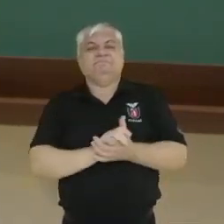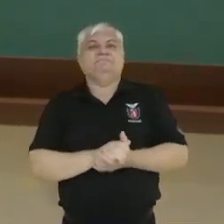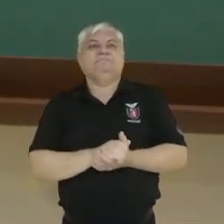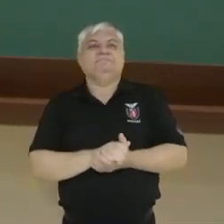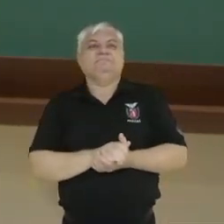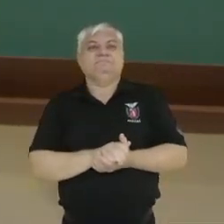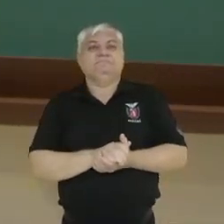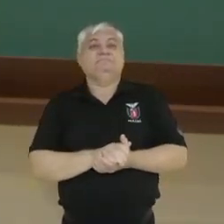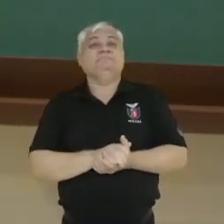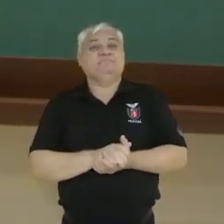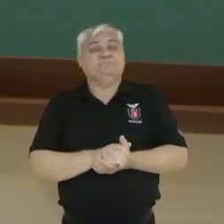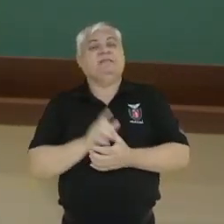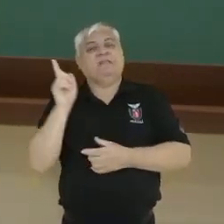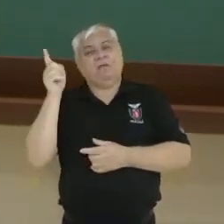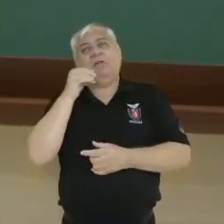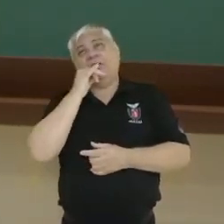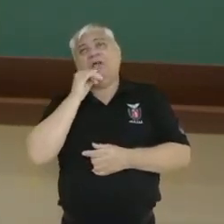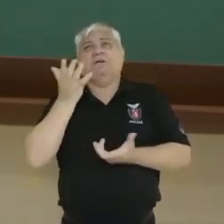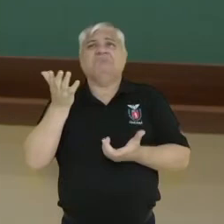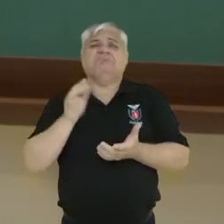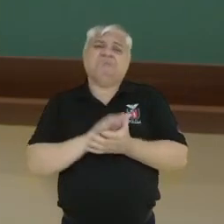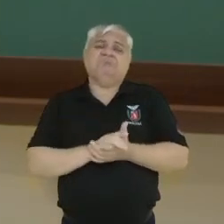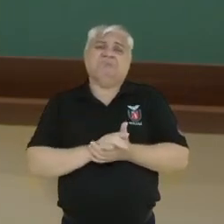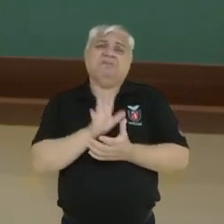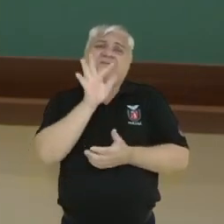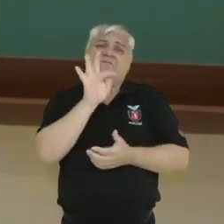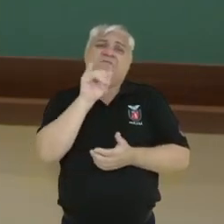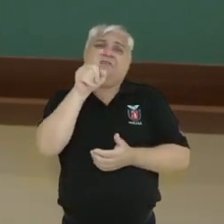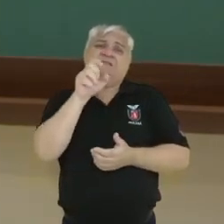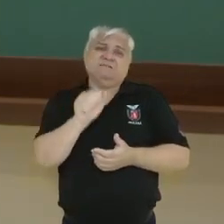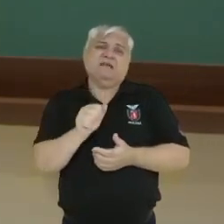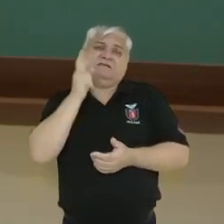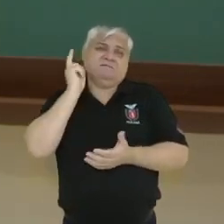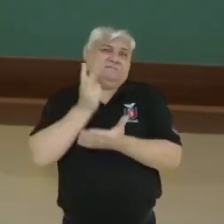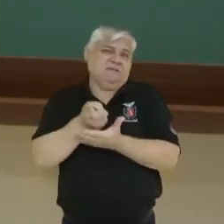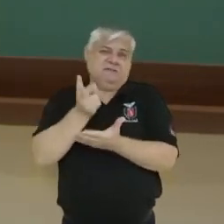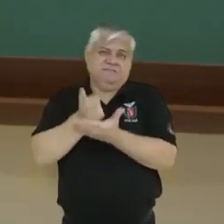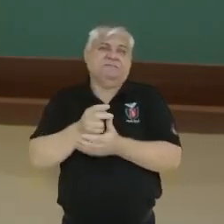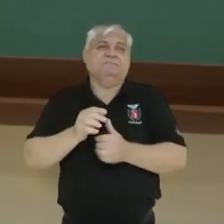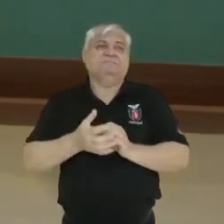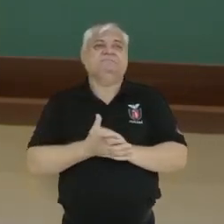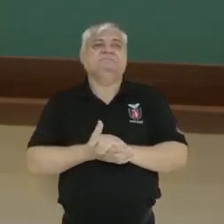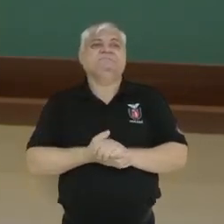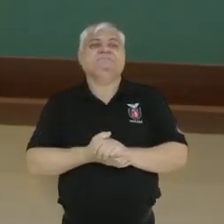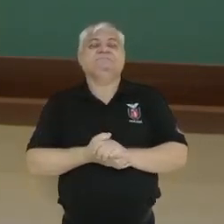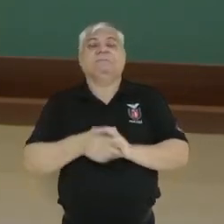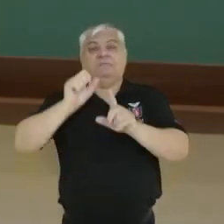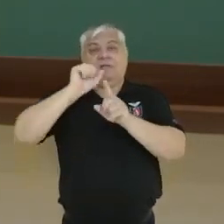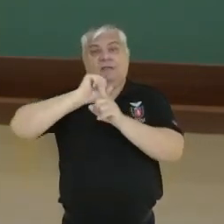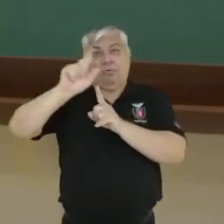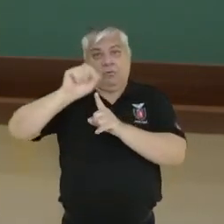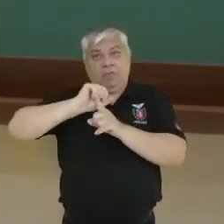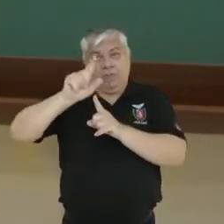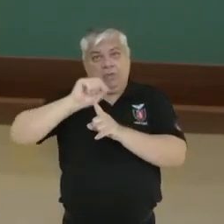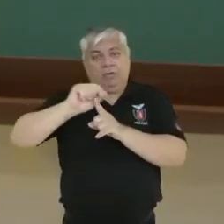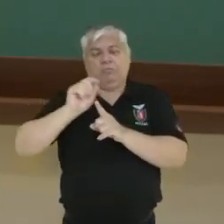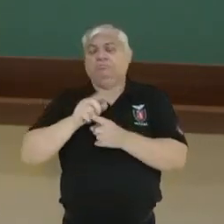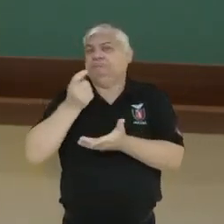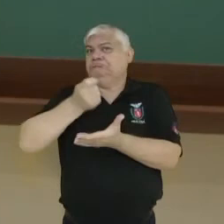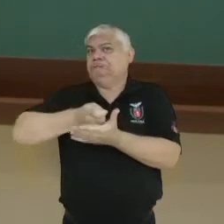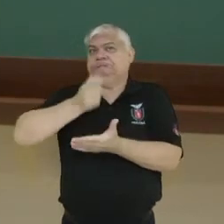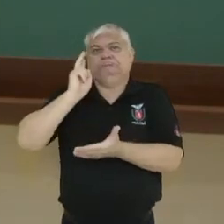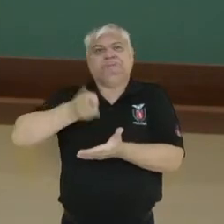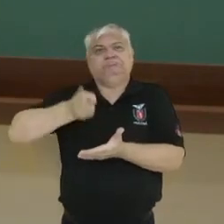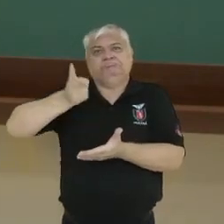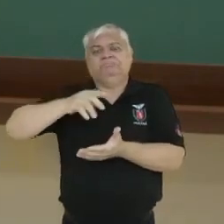essa daqui já seria uma despesa, por exemplo, pode ser fixa, né? Você fazer sempre isso, né? O aluguel, que é fixo, e o